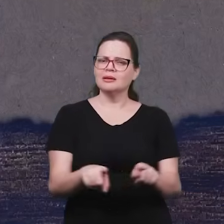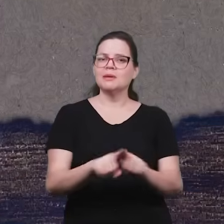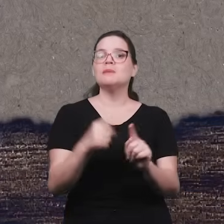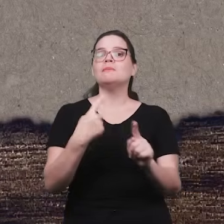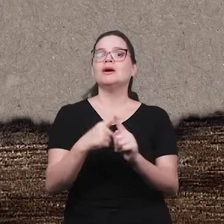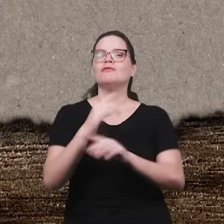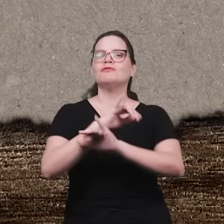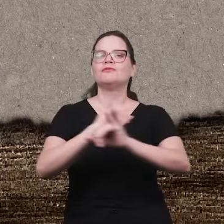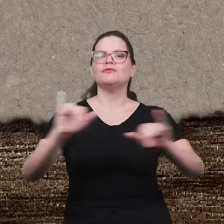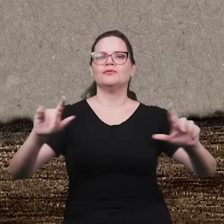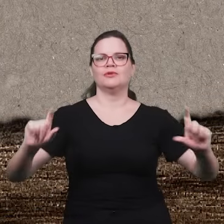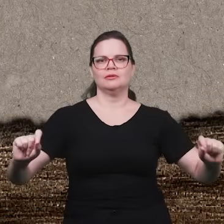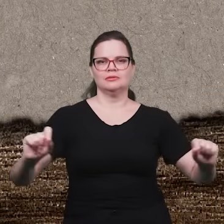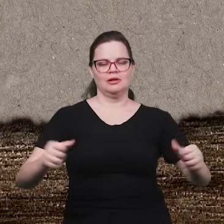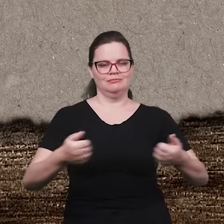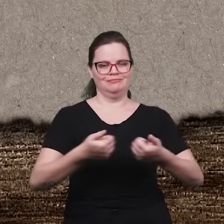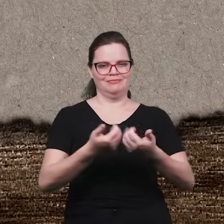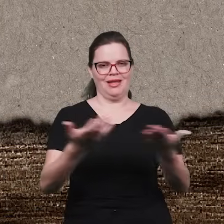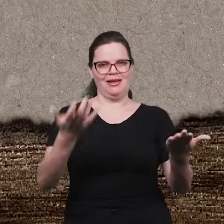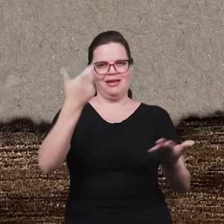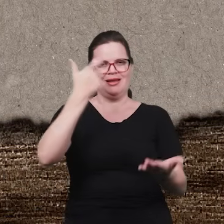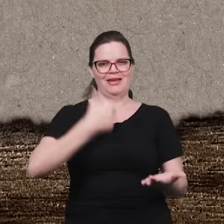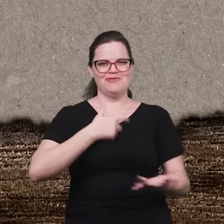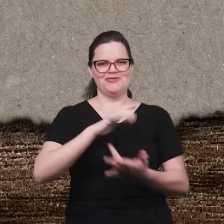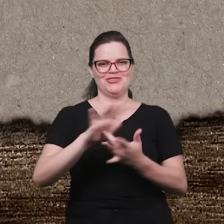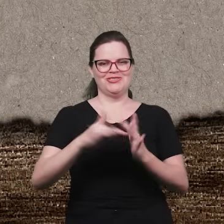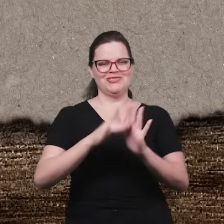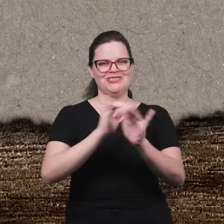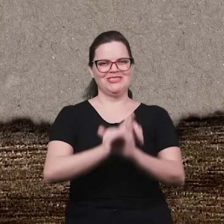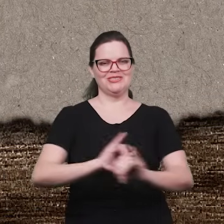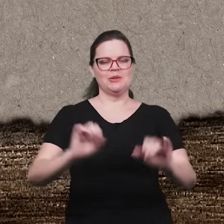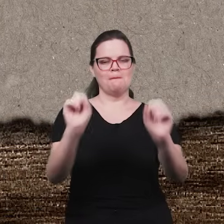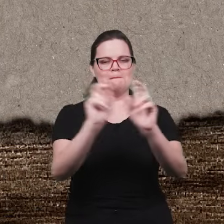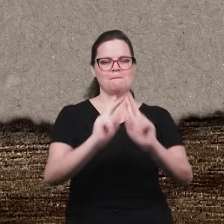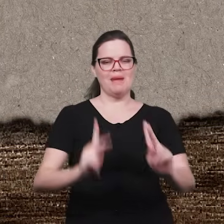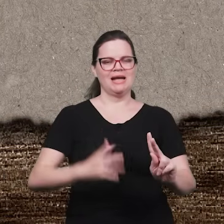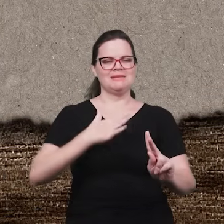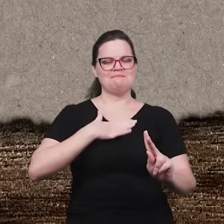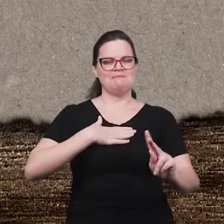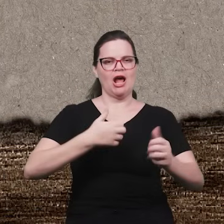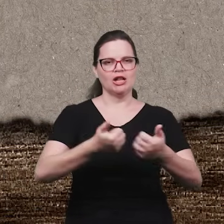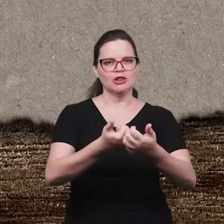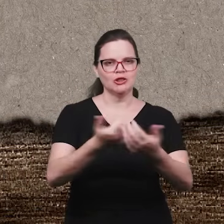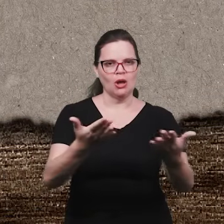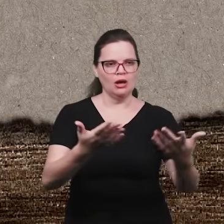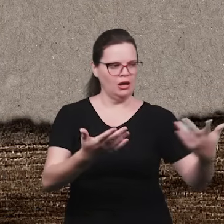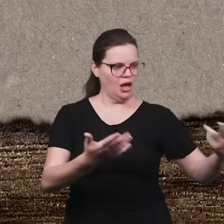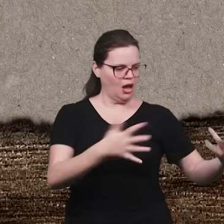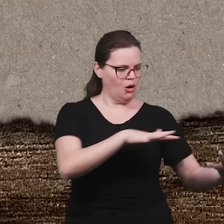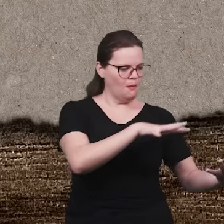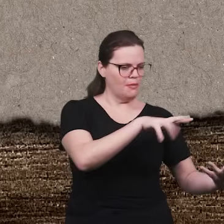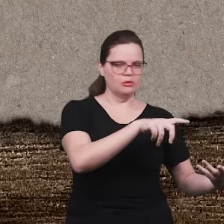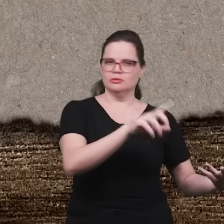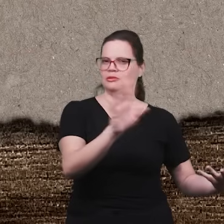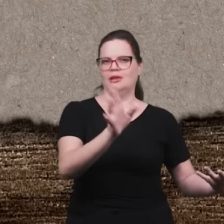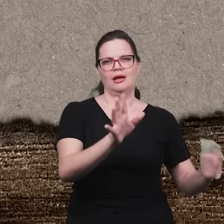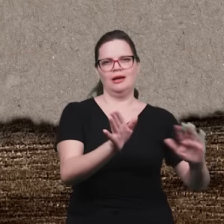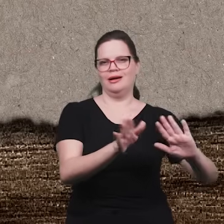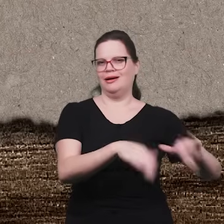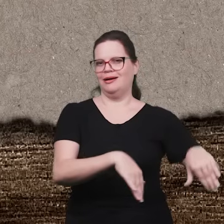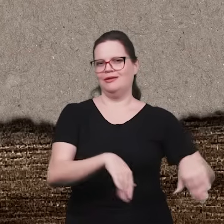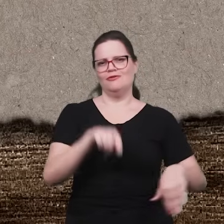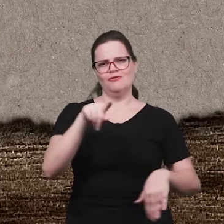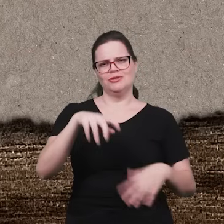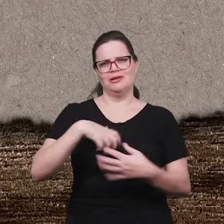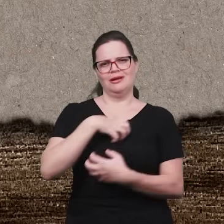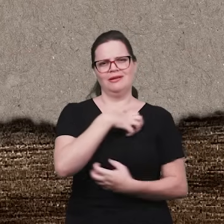Ele disse: "Deixo-vos a paz, a minha paz vos dou, não vou-la dou como o mundo a dá. Não